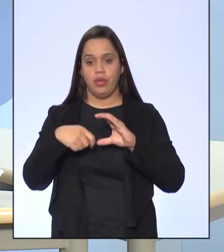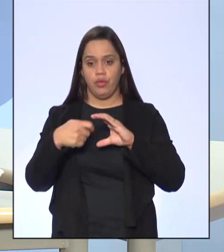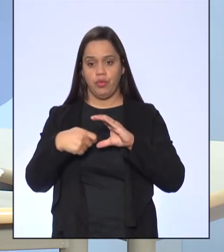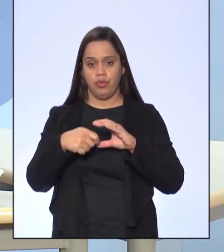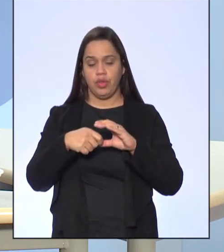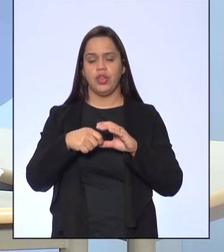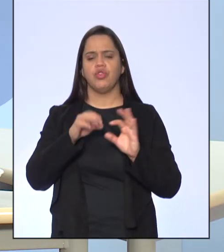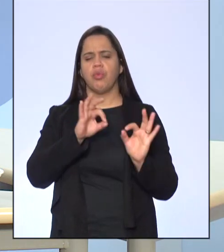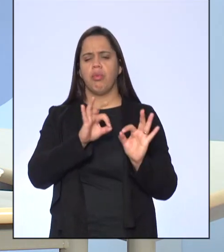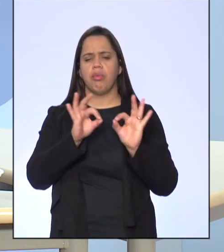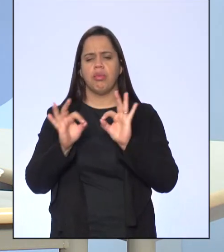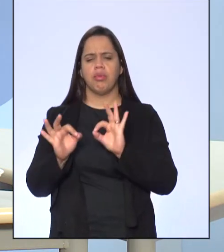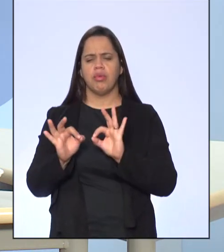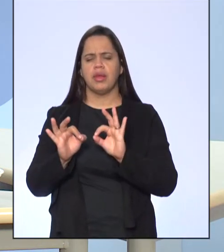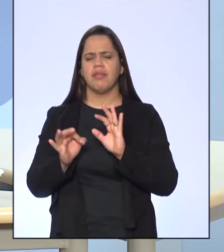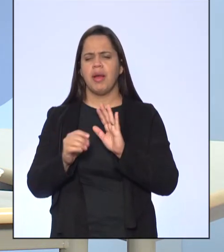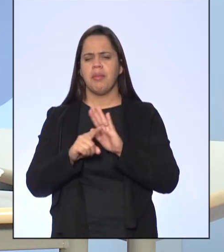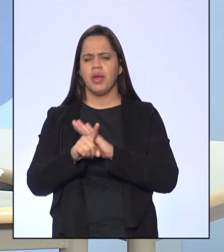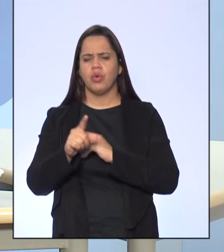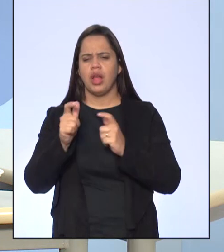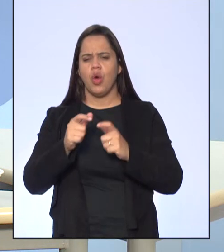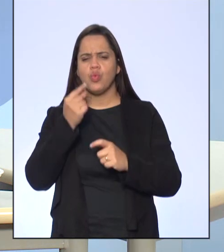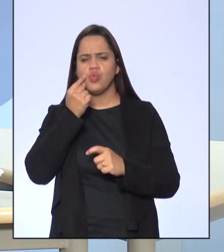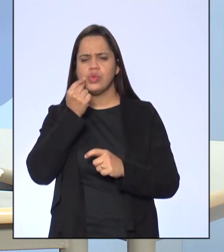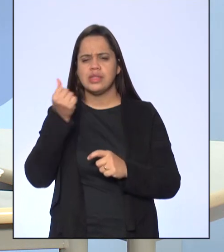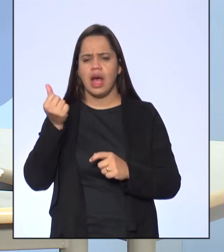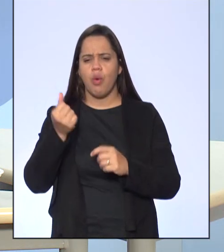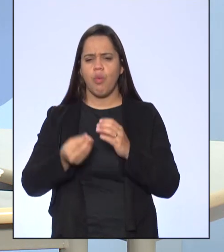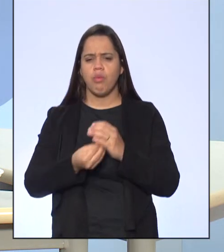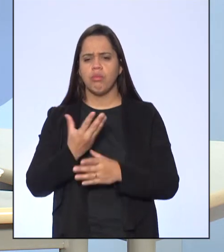onde que vem o sal? Vamos lá?